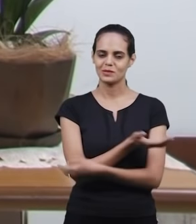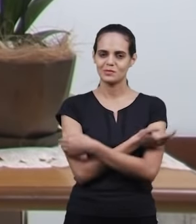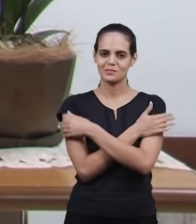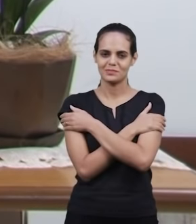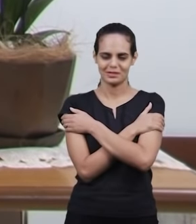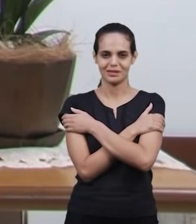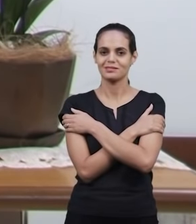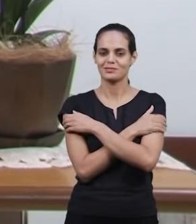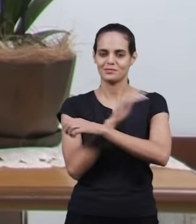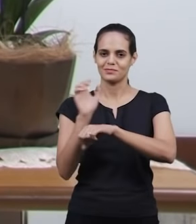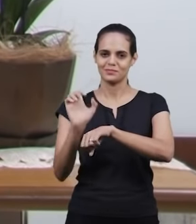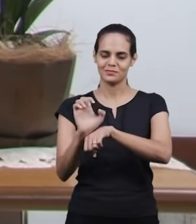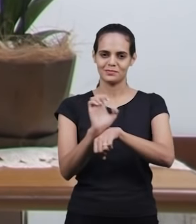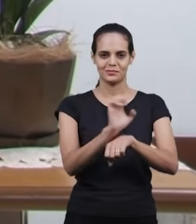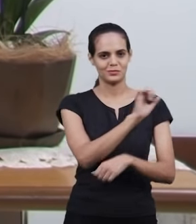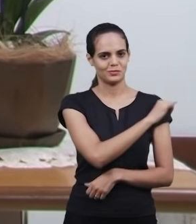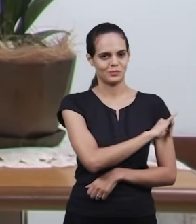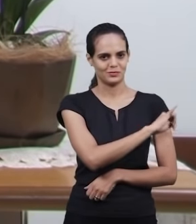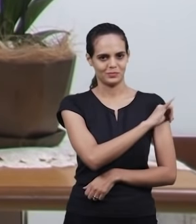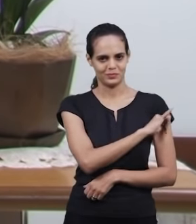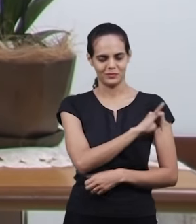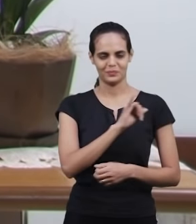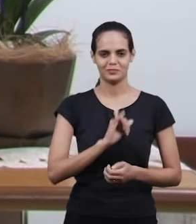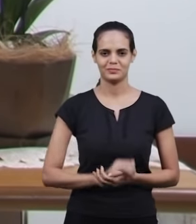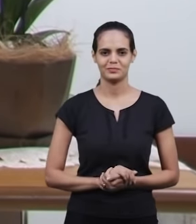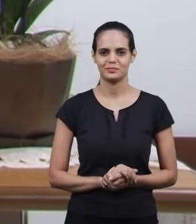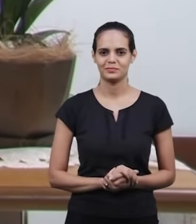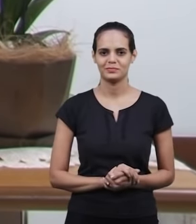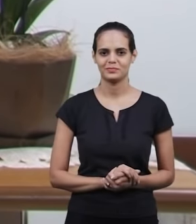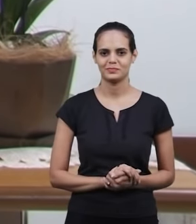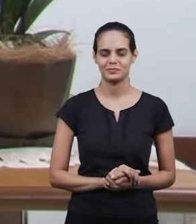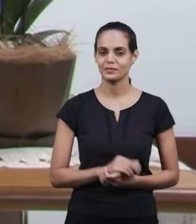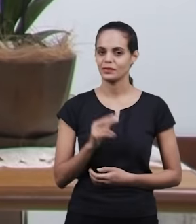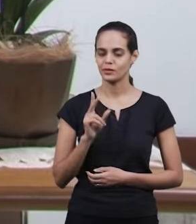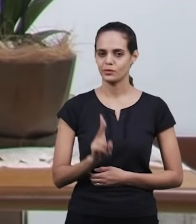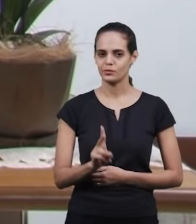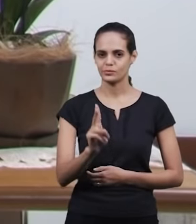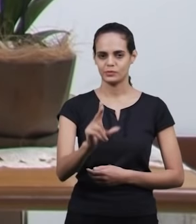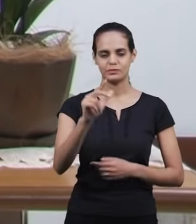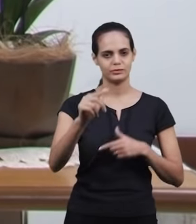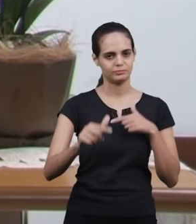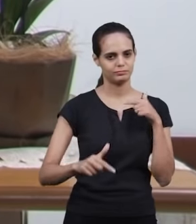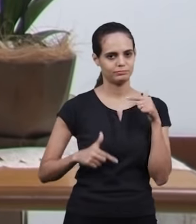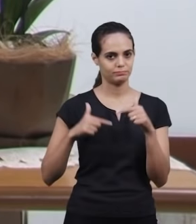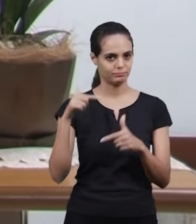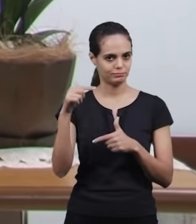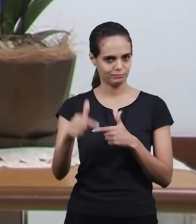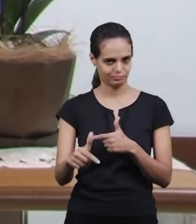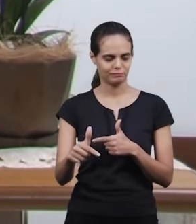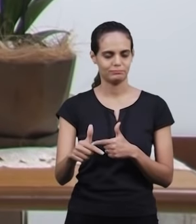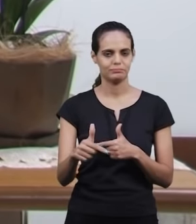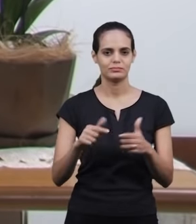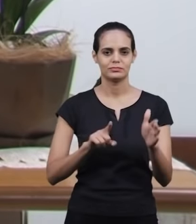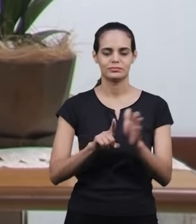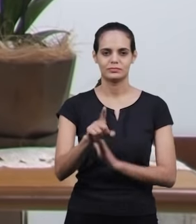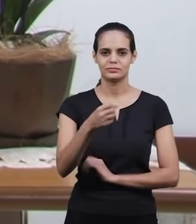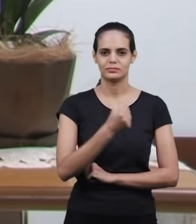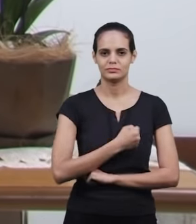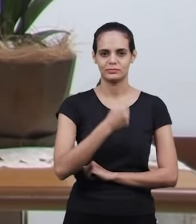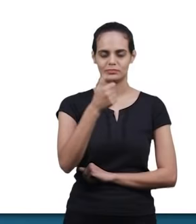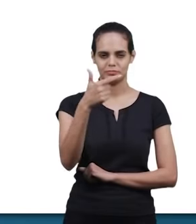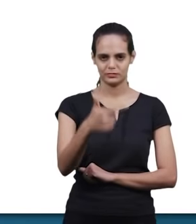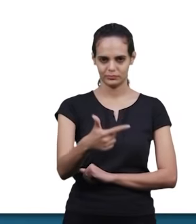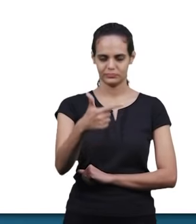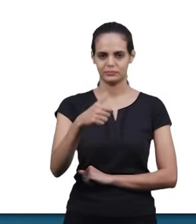irmãos das igrejas da Zona Sul, em particular nesta manhã, a Igreja de Copacabana. Vamos dar sequência ao nosso trabalho. A pergunta de número